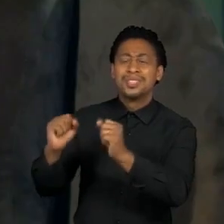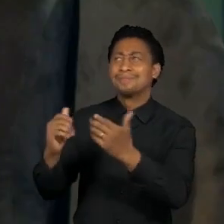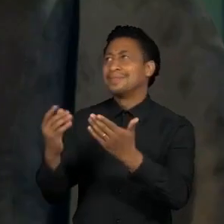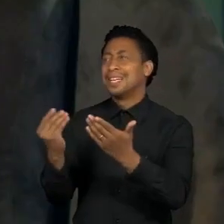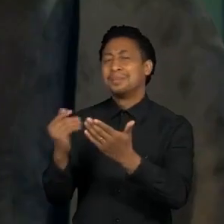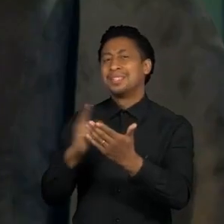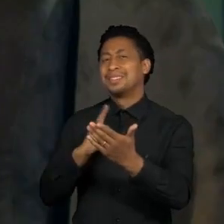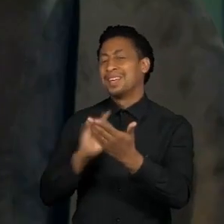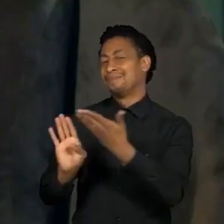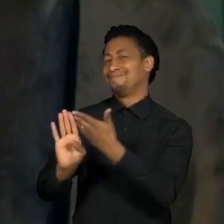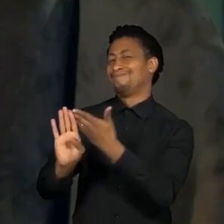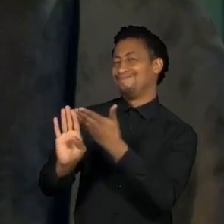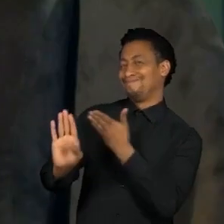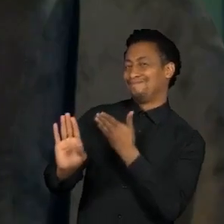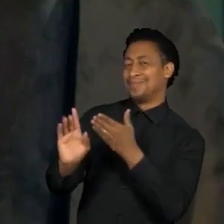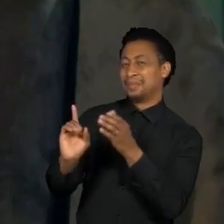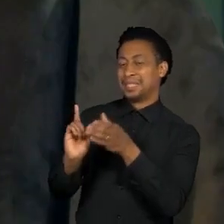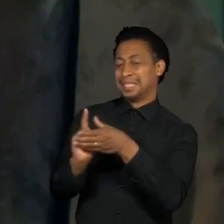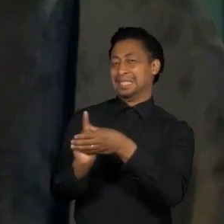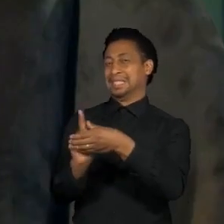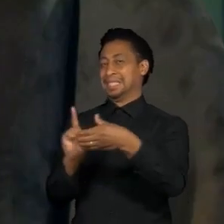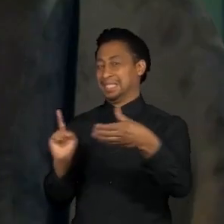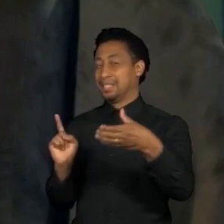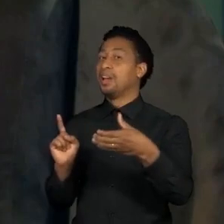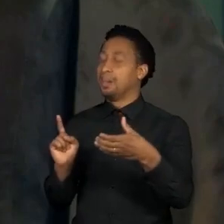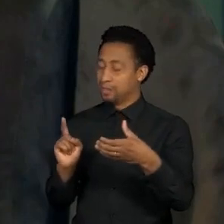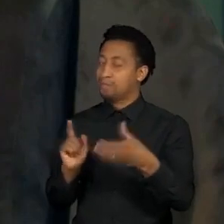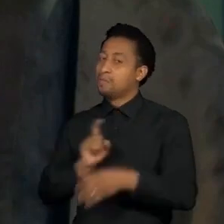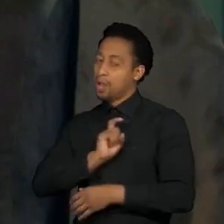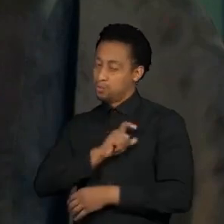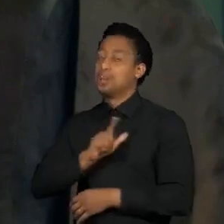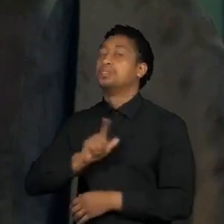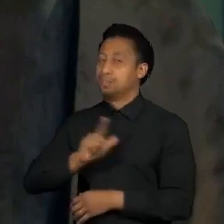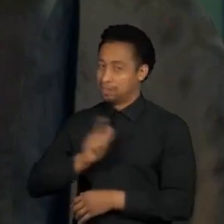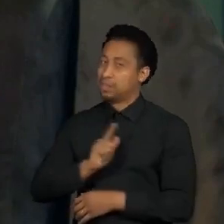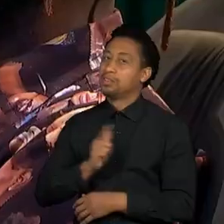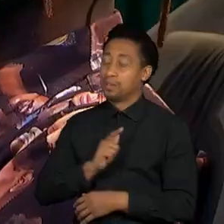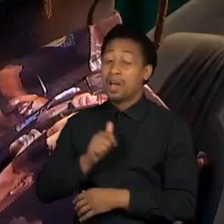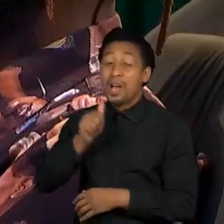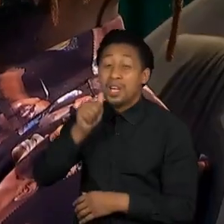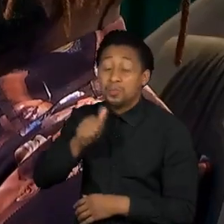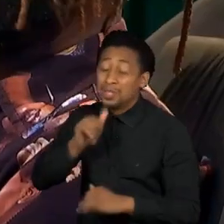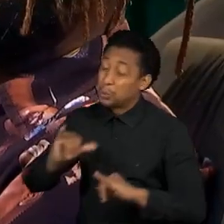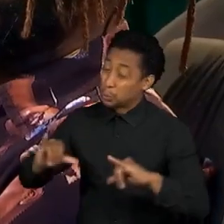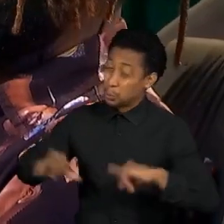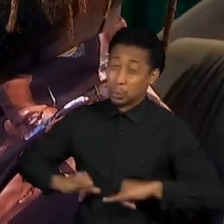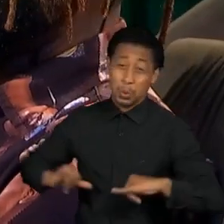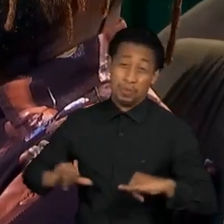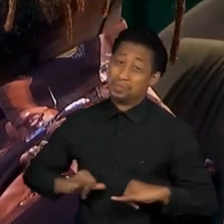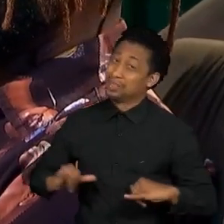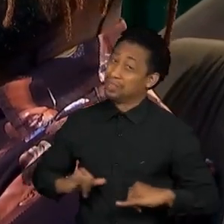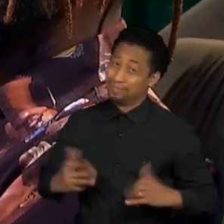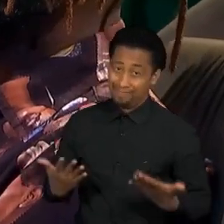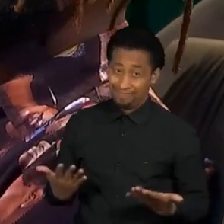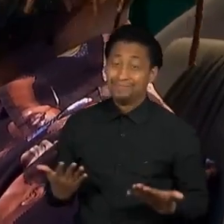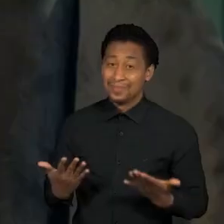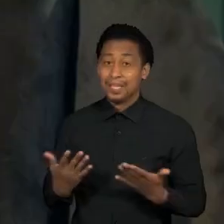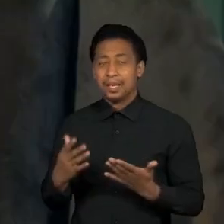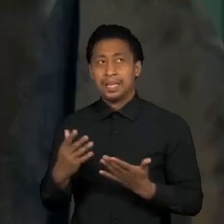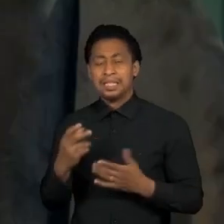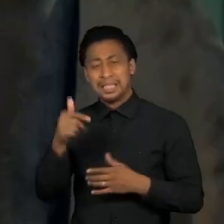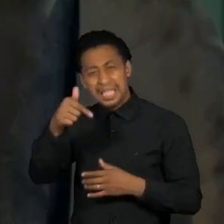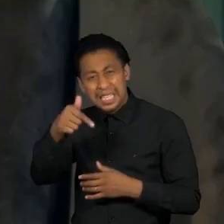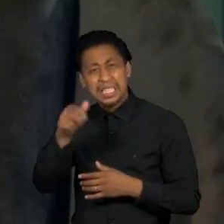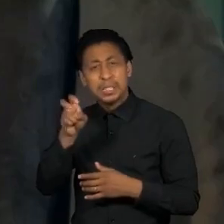Cruel com as mulheres as mulheres têm um problema de Justiça de gênero muito grande três quartos da indústria da moda brasileira é